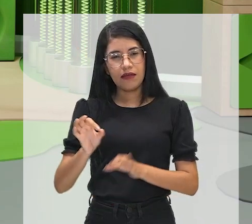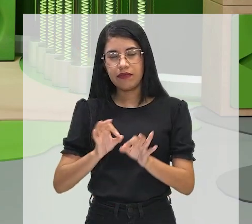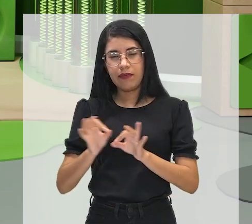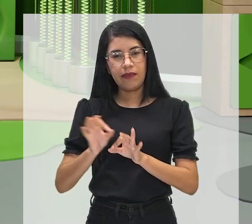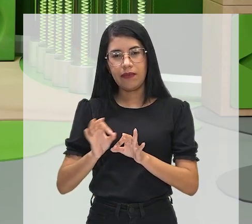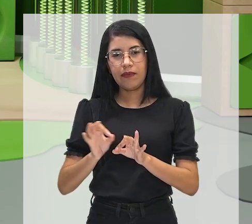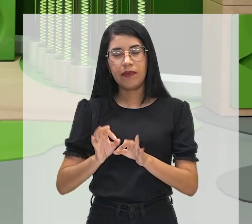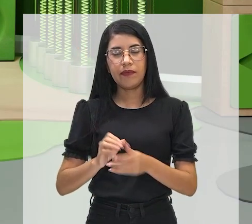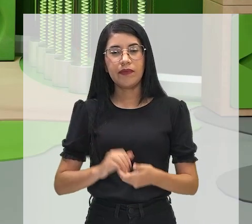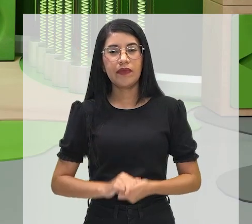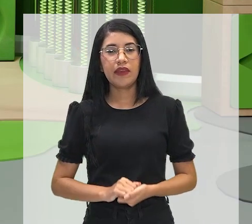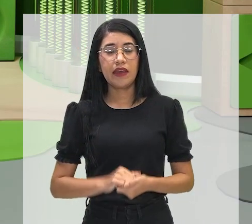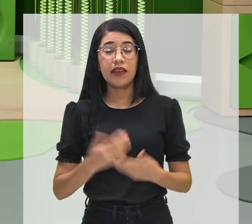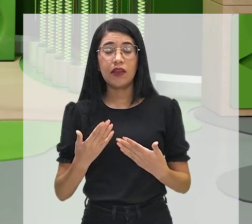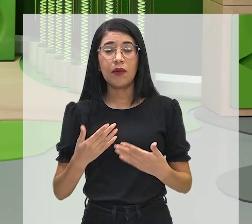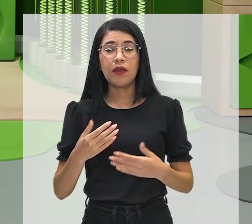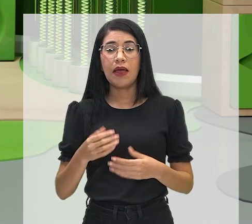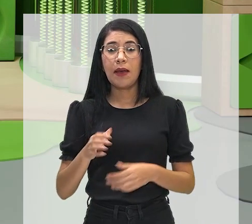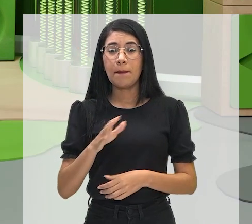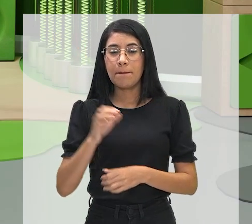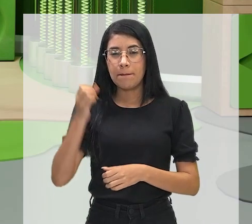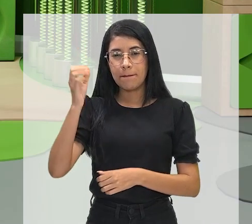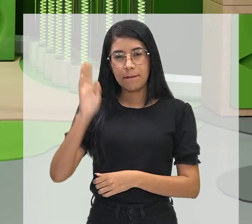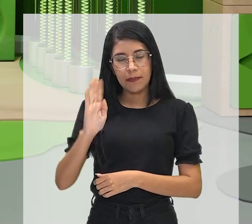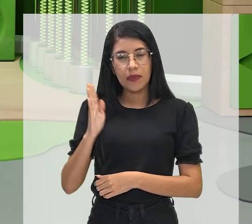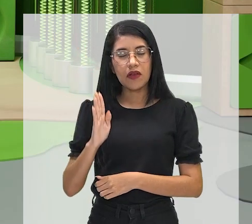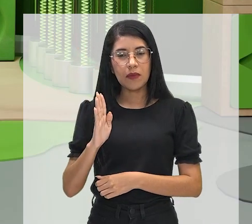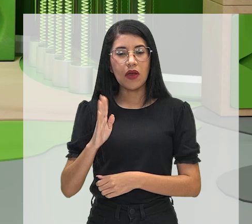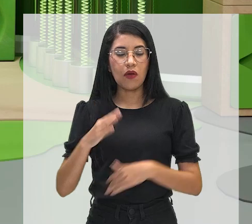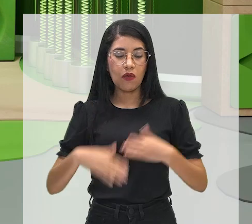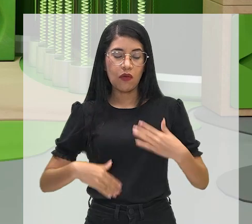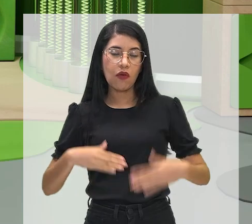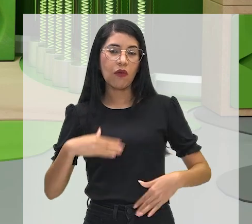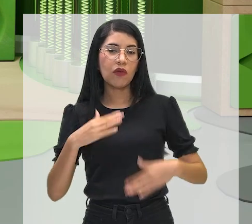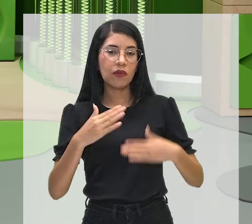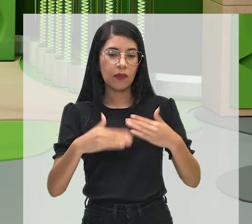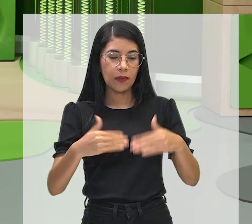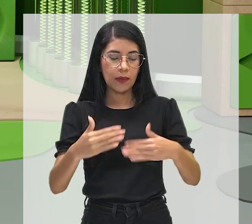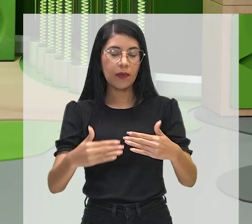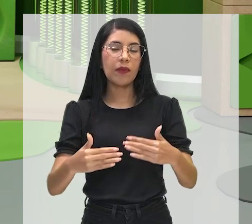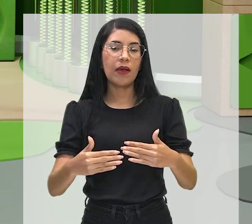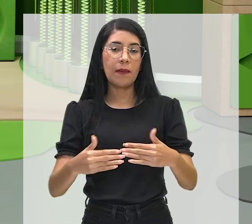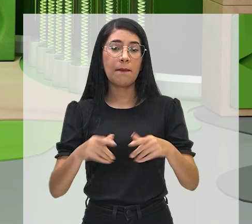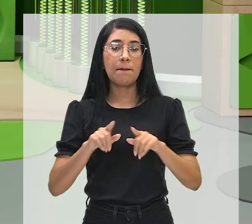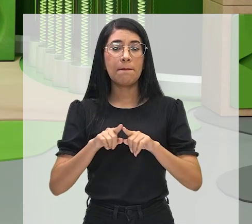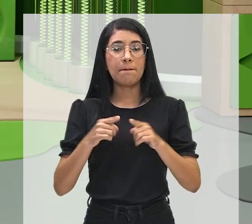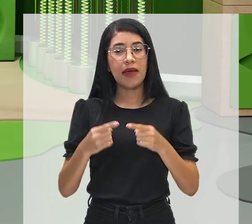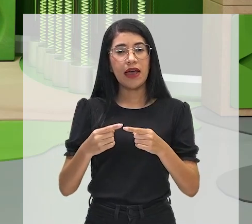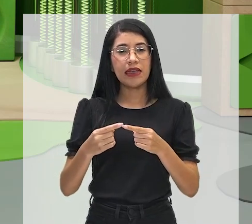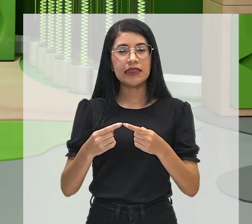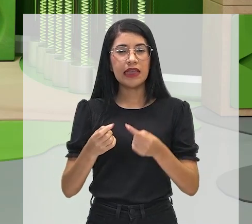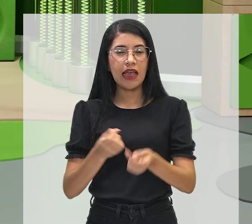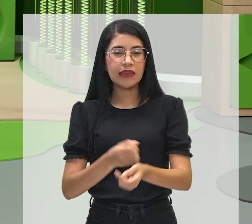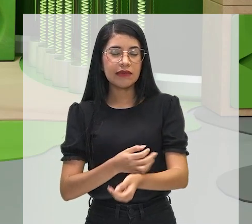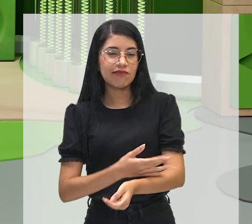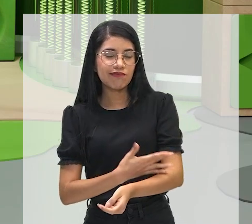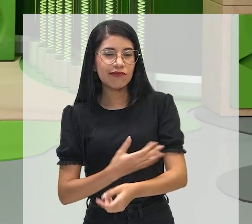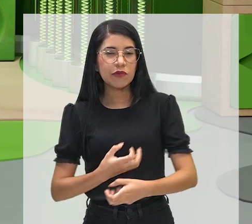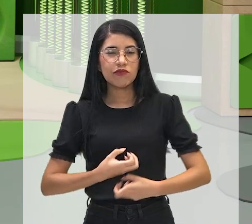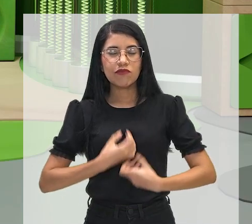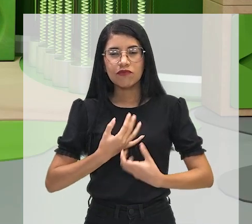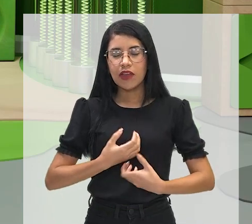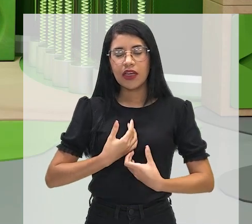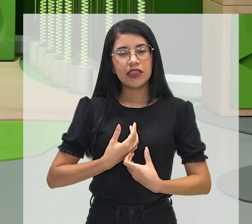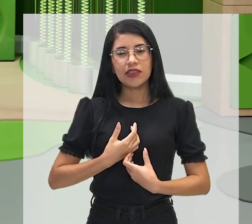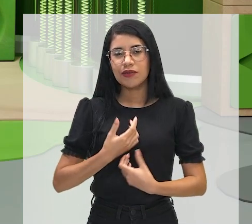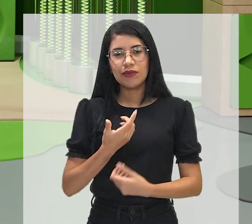preparada. Então, falando biologicamente, o corpo está passando por esse processo, mas emocionalmente, essa